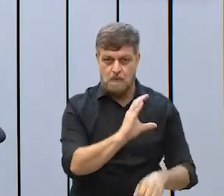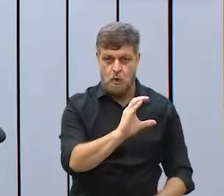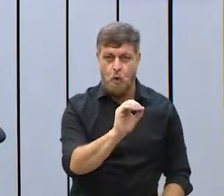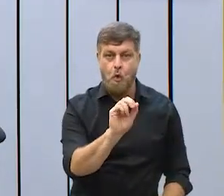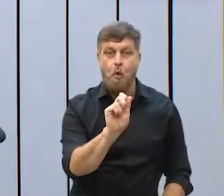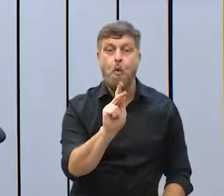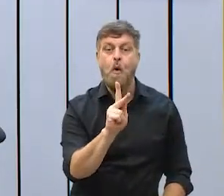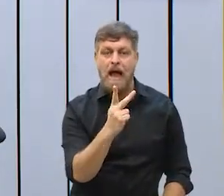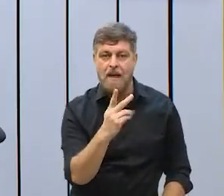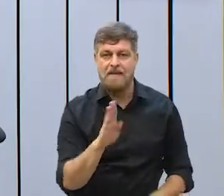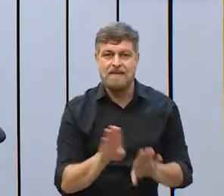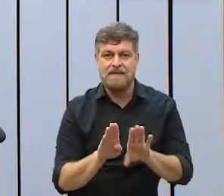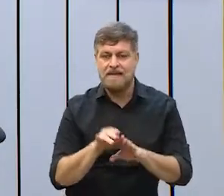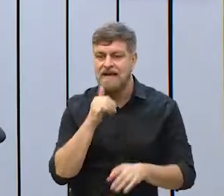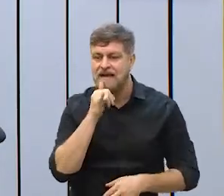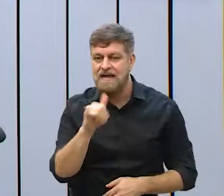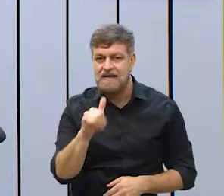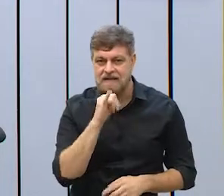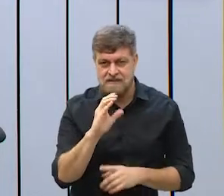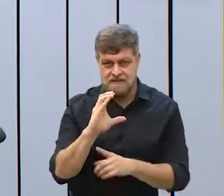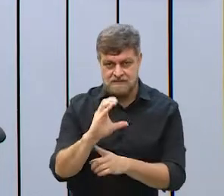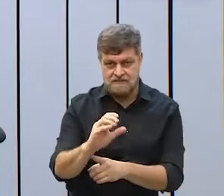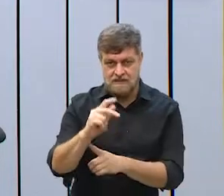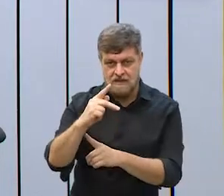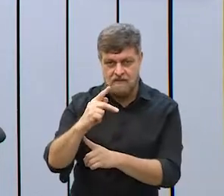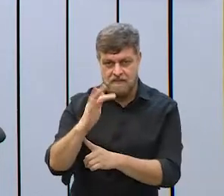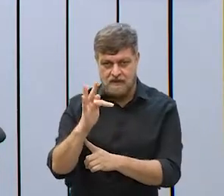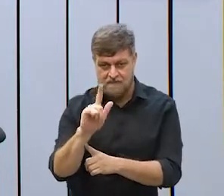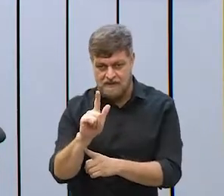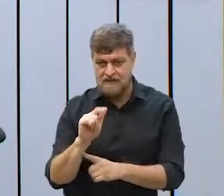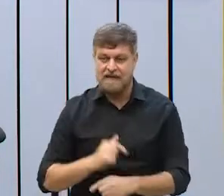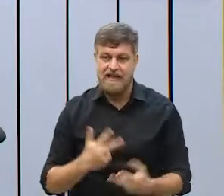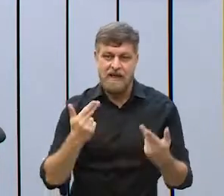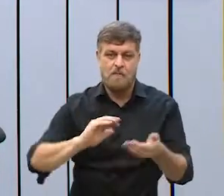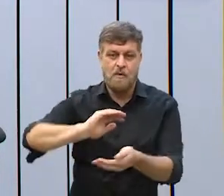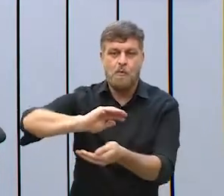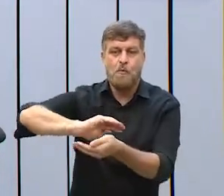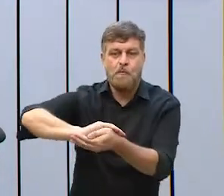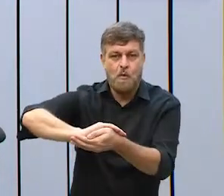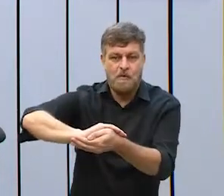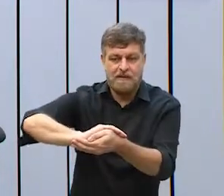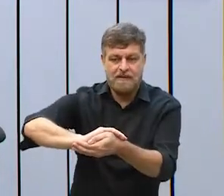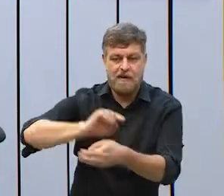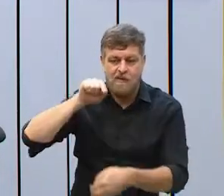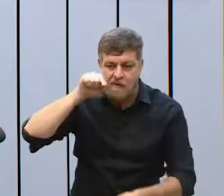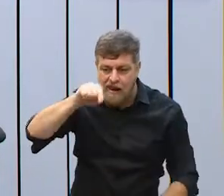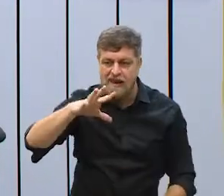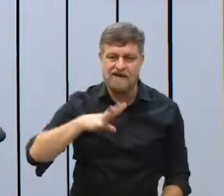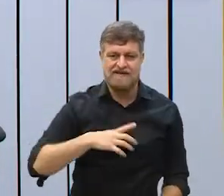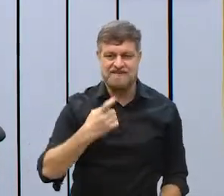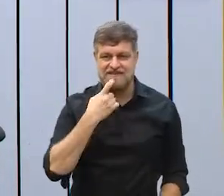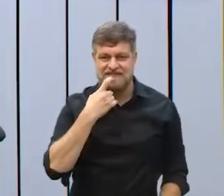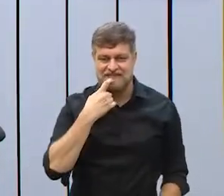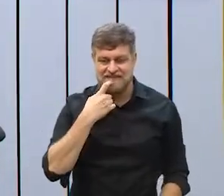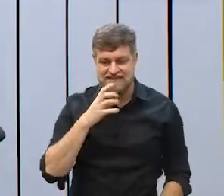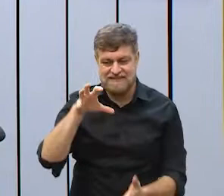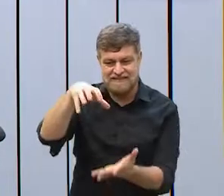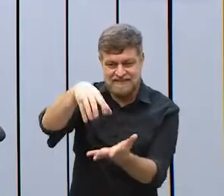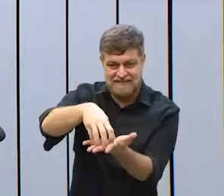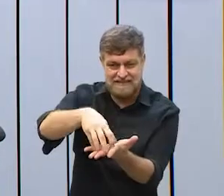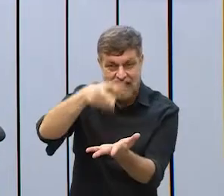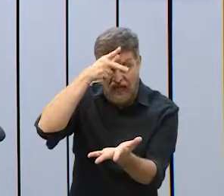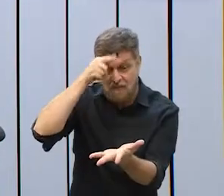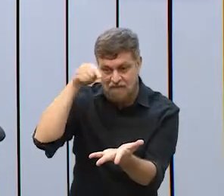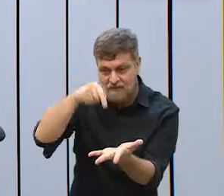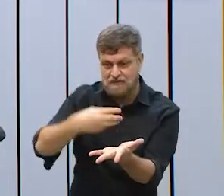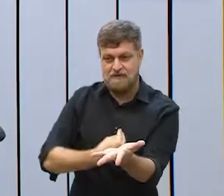tem a CPFL. Então é como se fosse, resumindo, um poupa-tempo que é do Estado, mas com os serviços aqui da prefeitura ali.